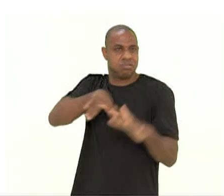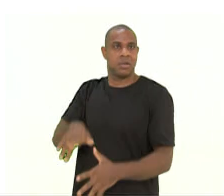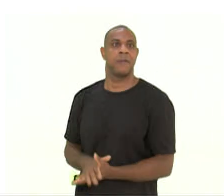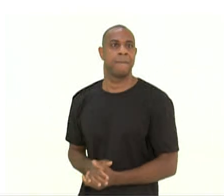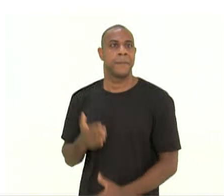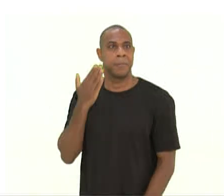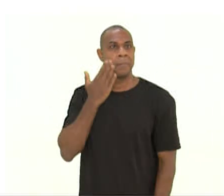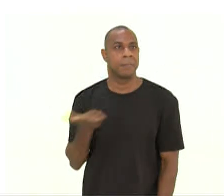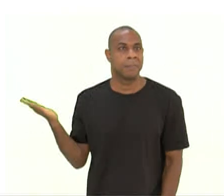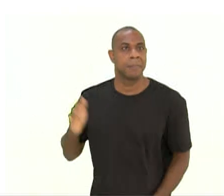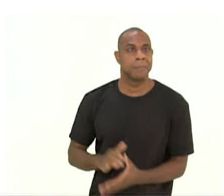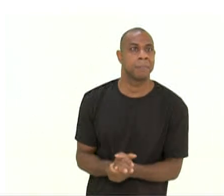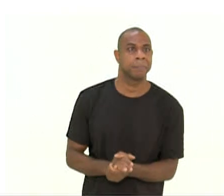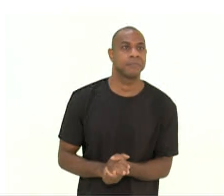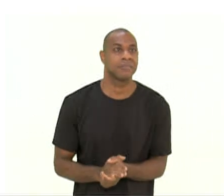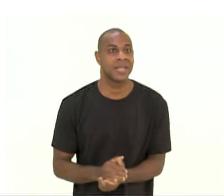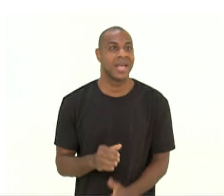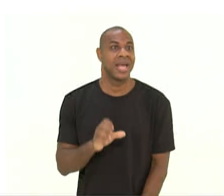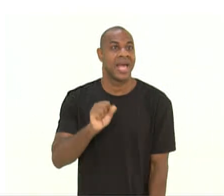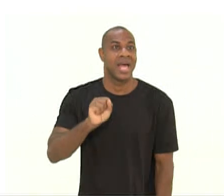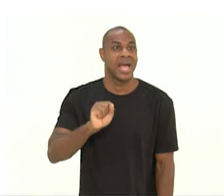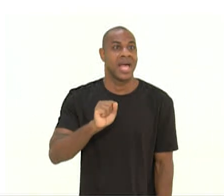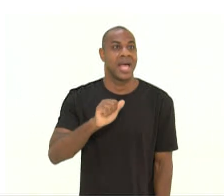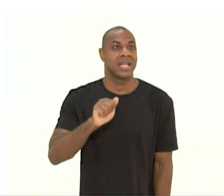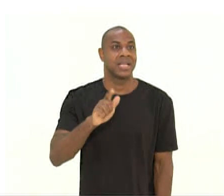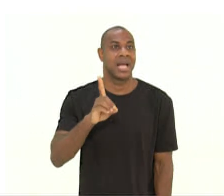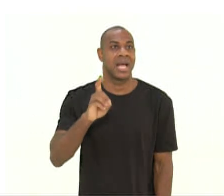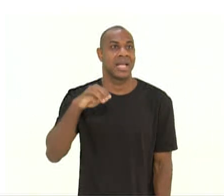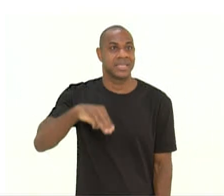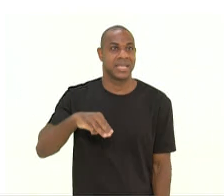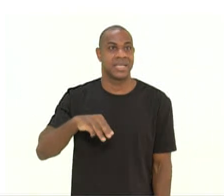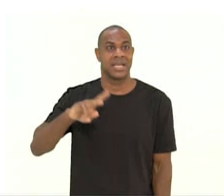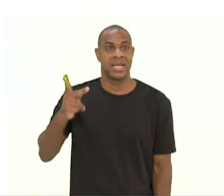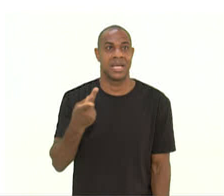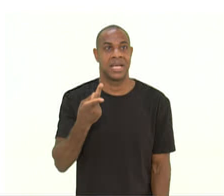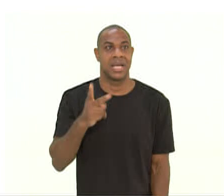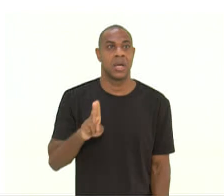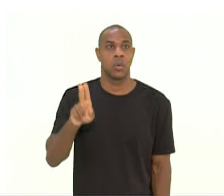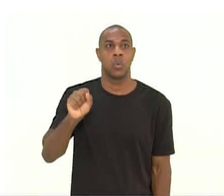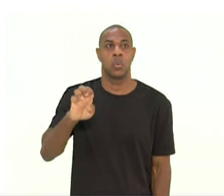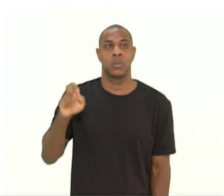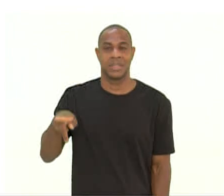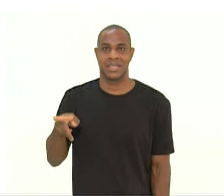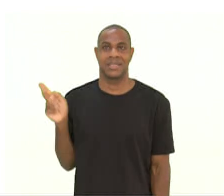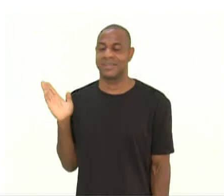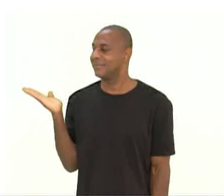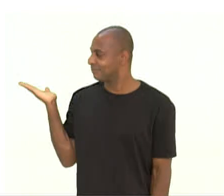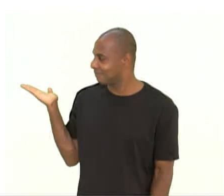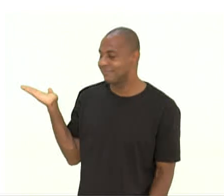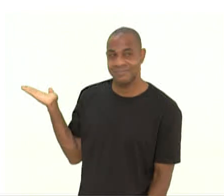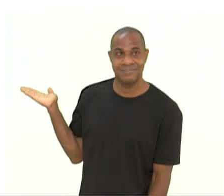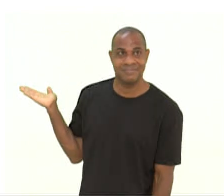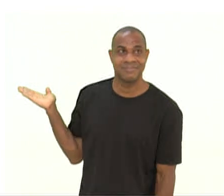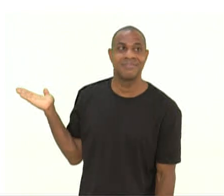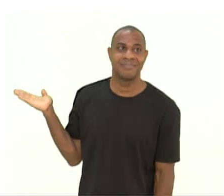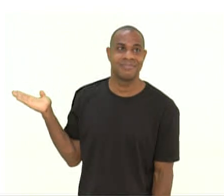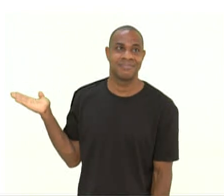seu lado esquerdo aí da tela, que era o governante do Iraque desde 1979,